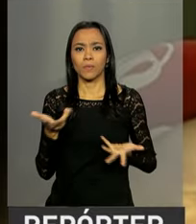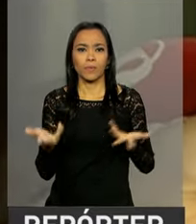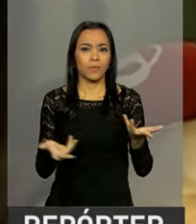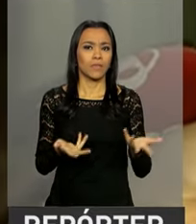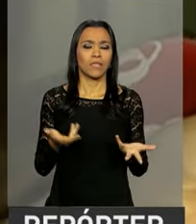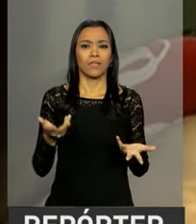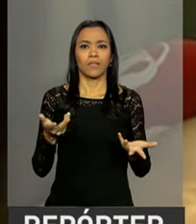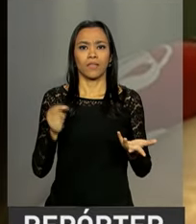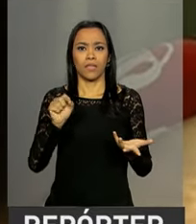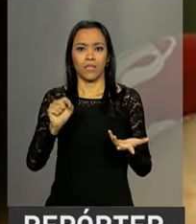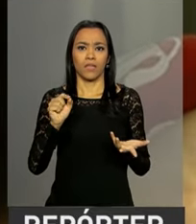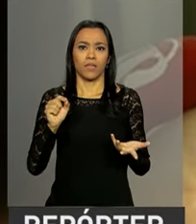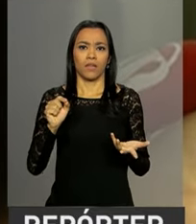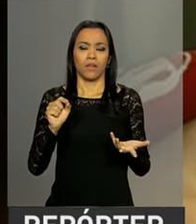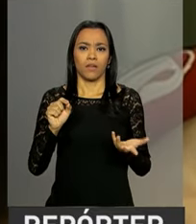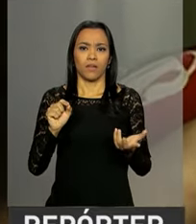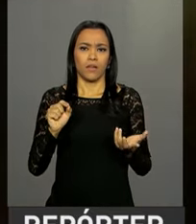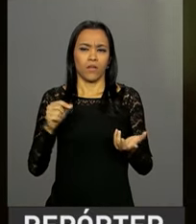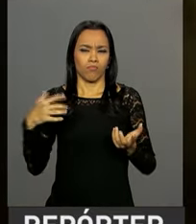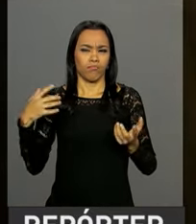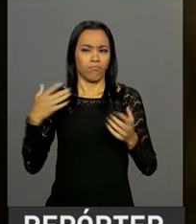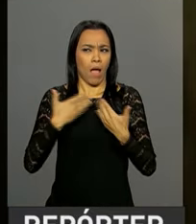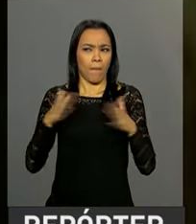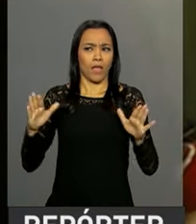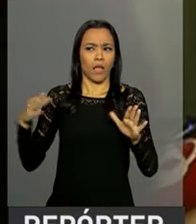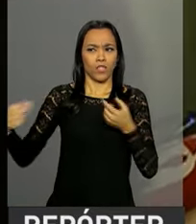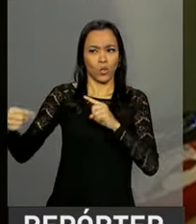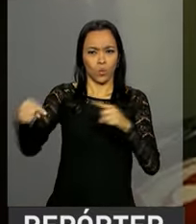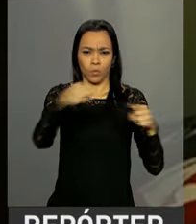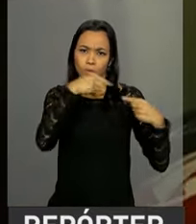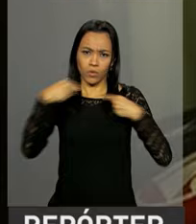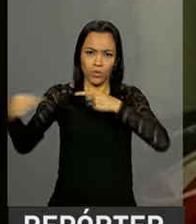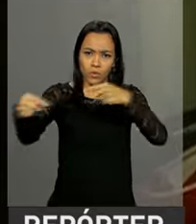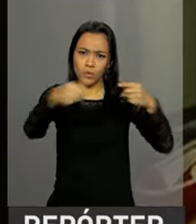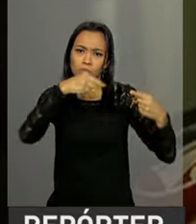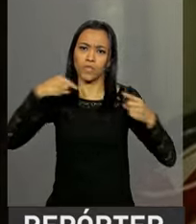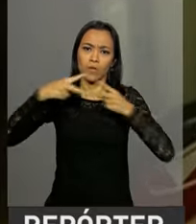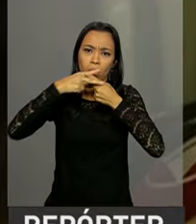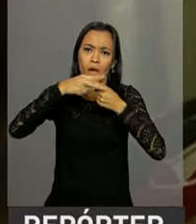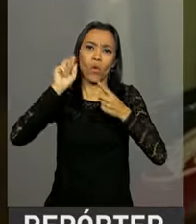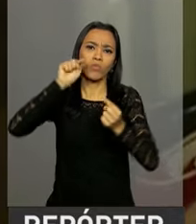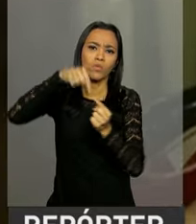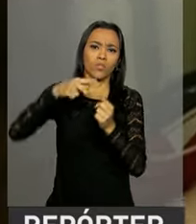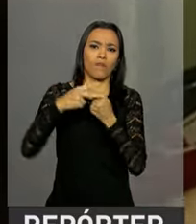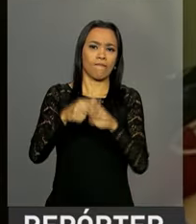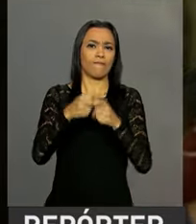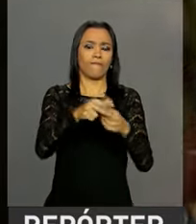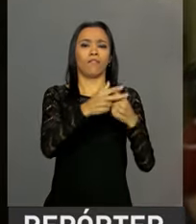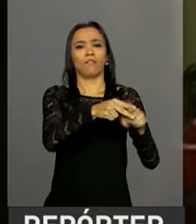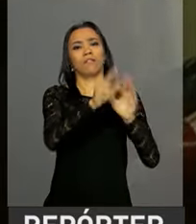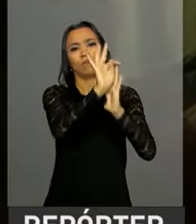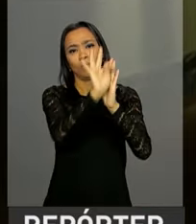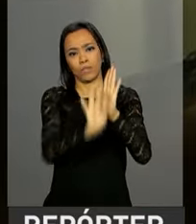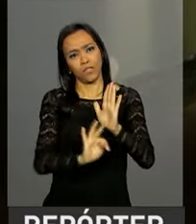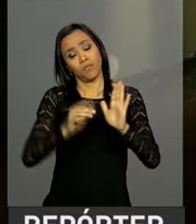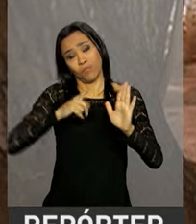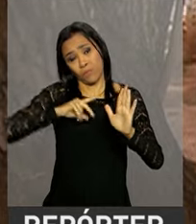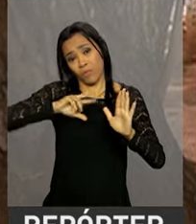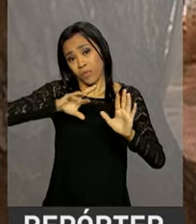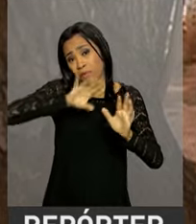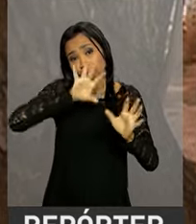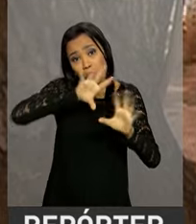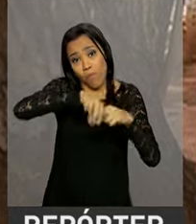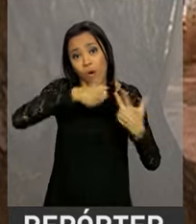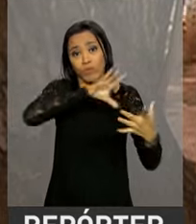não caiba uma discussão e um aperfeiçoamento, tendo em vista aspectos diversos.